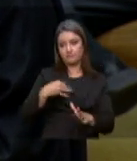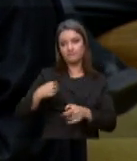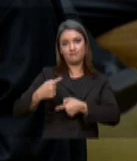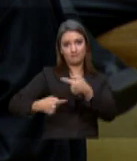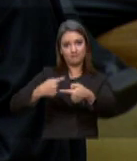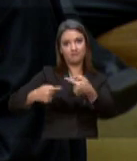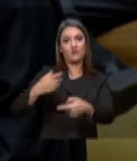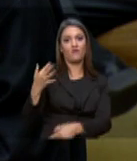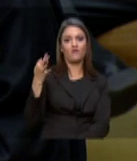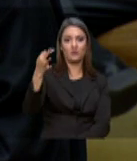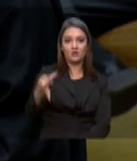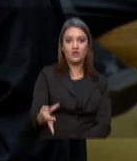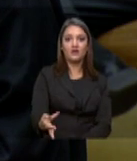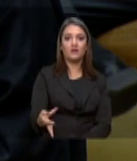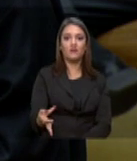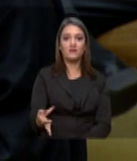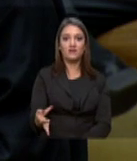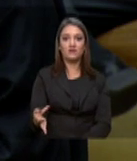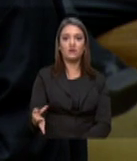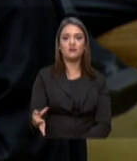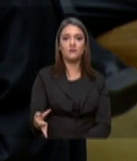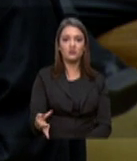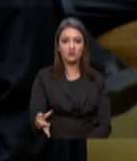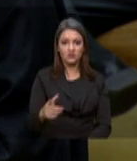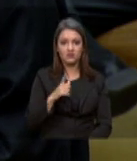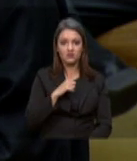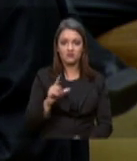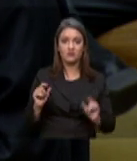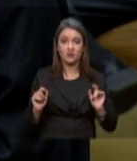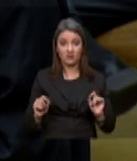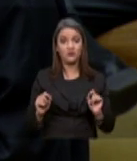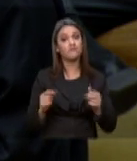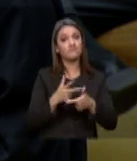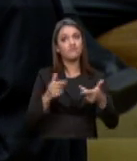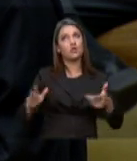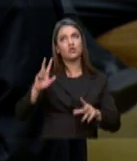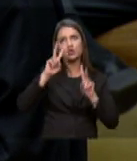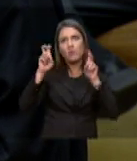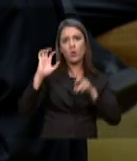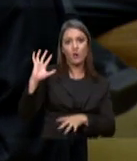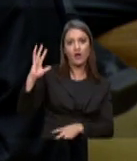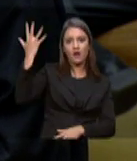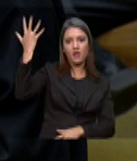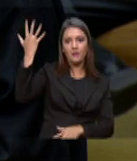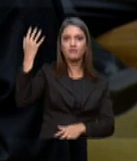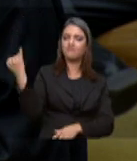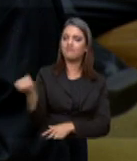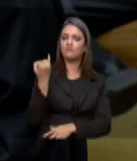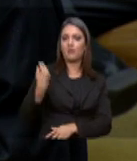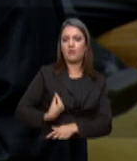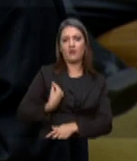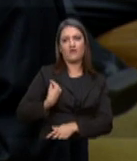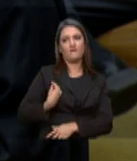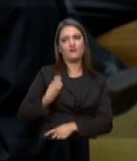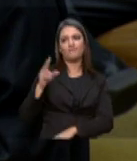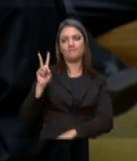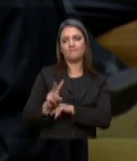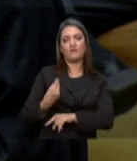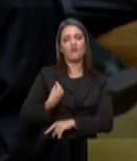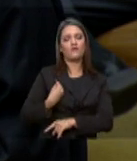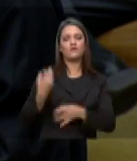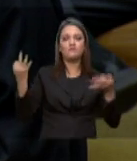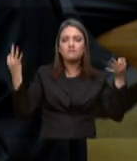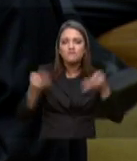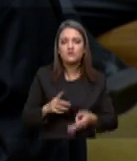Os serviços ecológicos por ela prestados, como a regulação do clima, são essenciais às suas vidas em condições dignas e